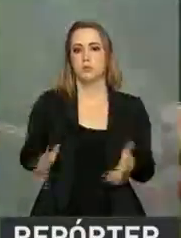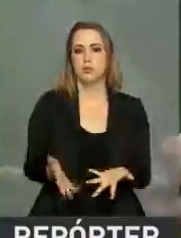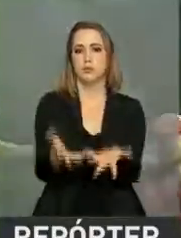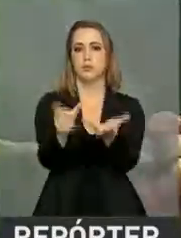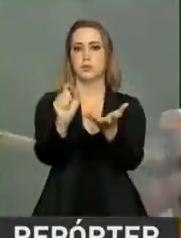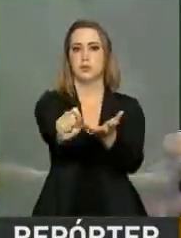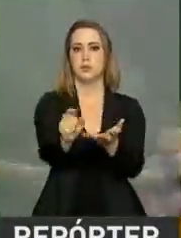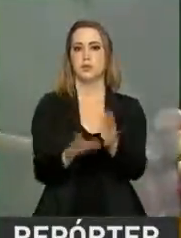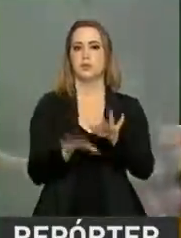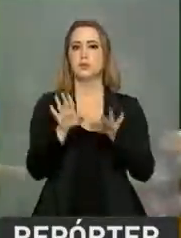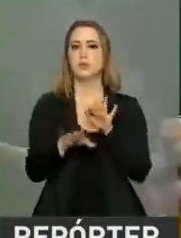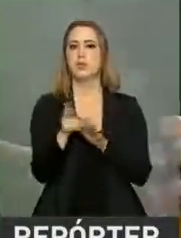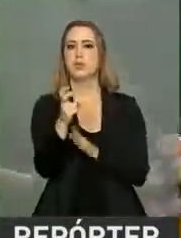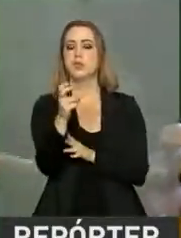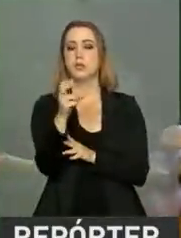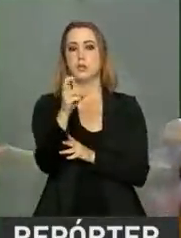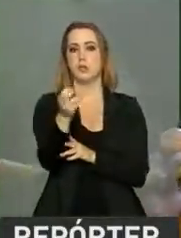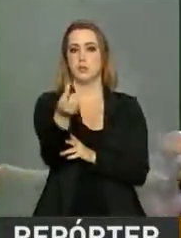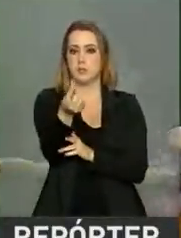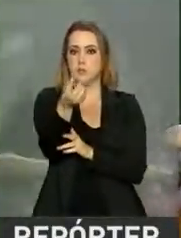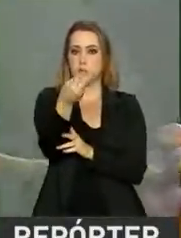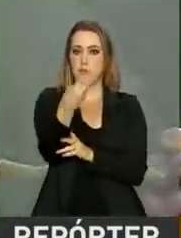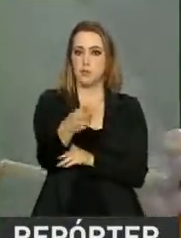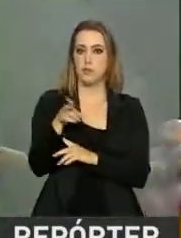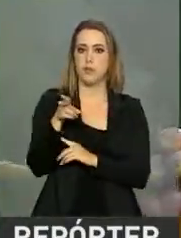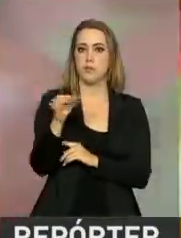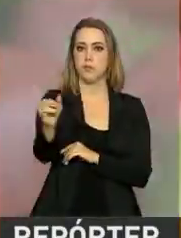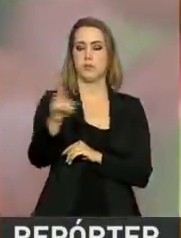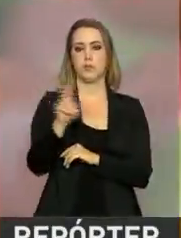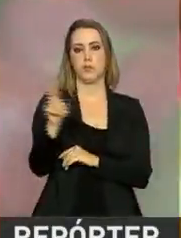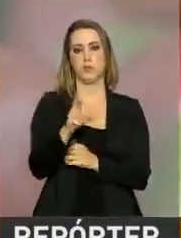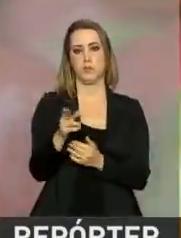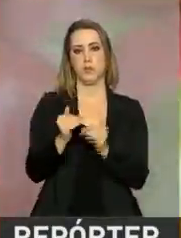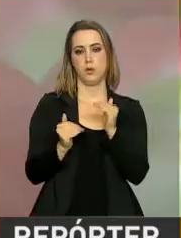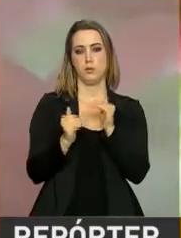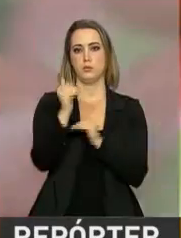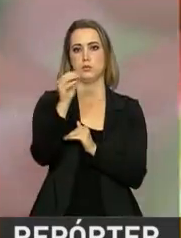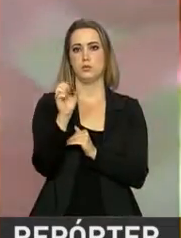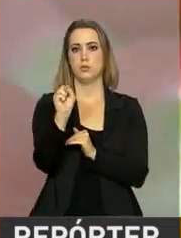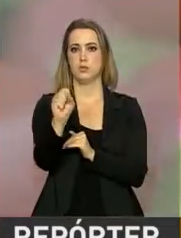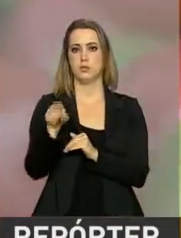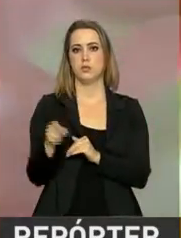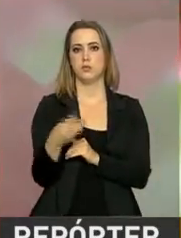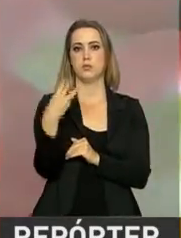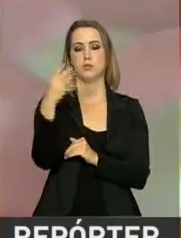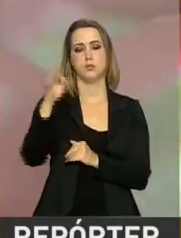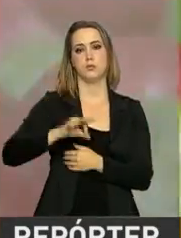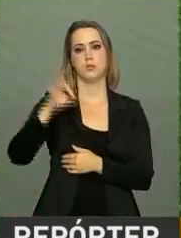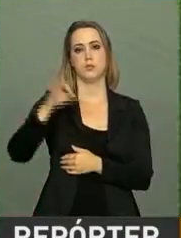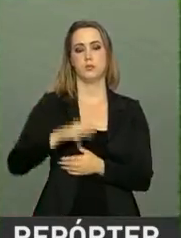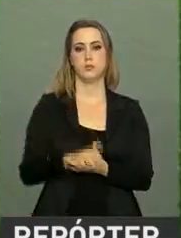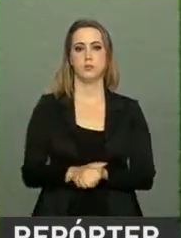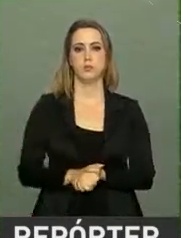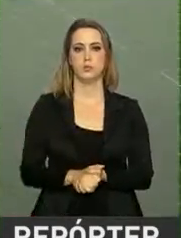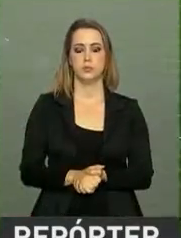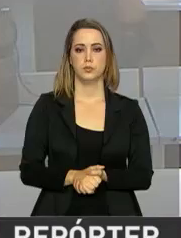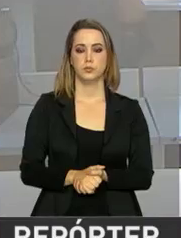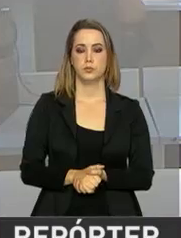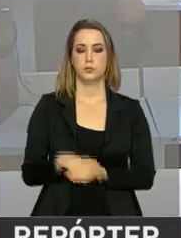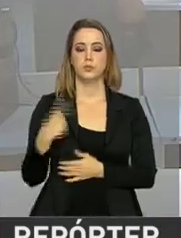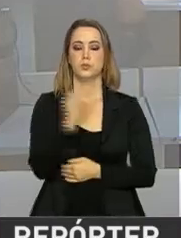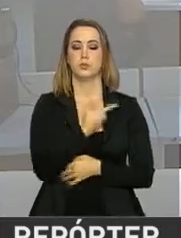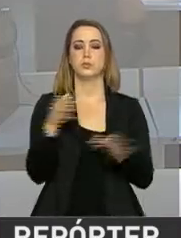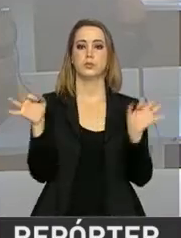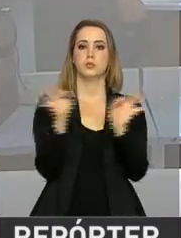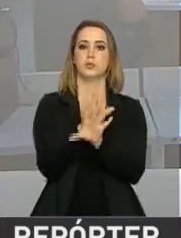deve ficar em cerca de 562 bilhões de reais um aumento de 8,3 por cento e